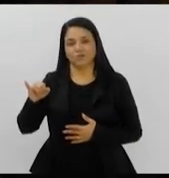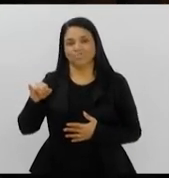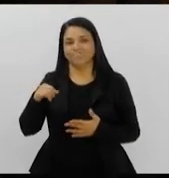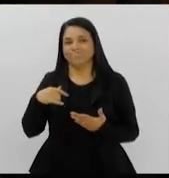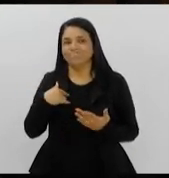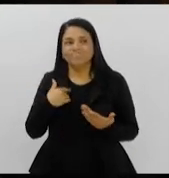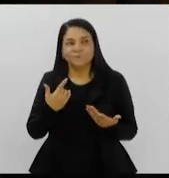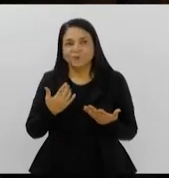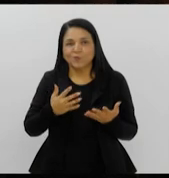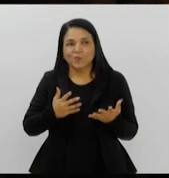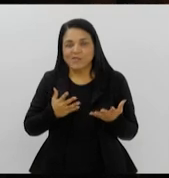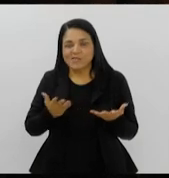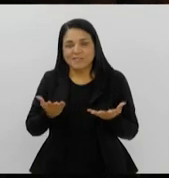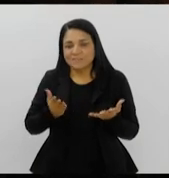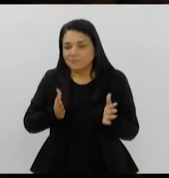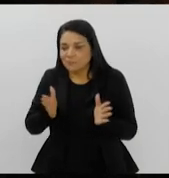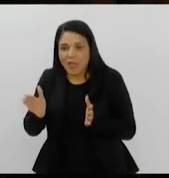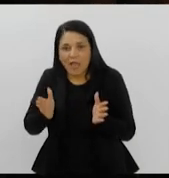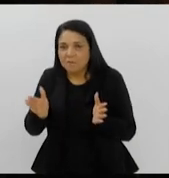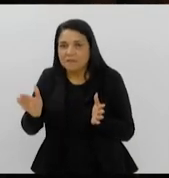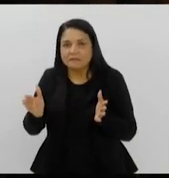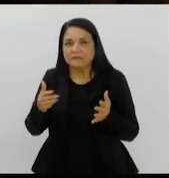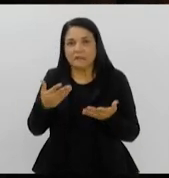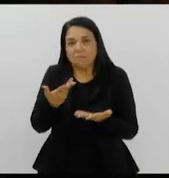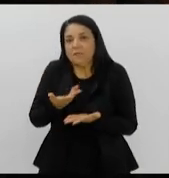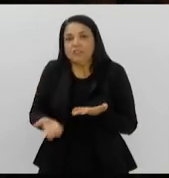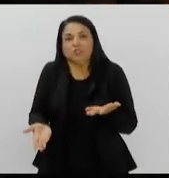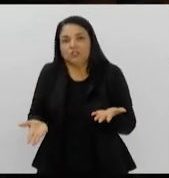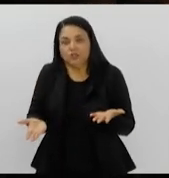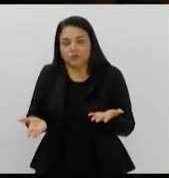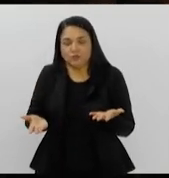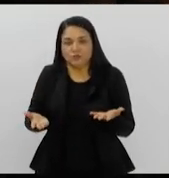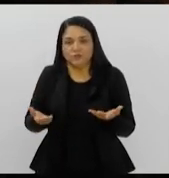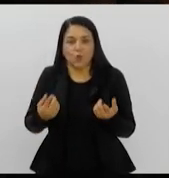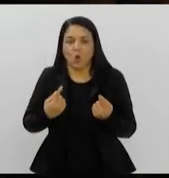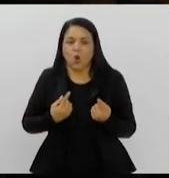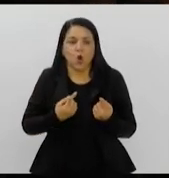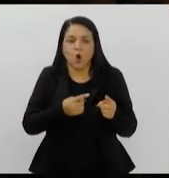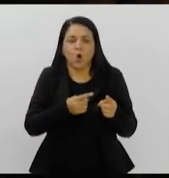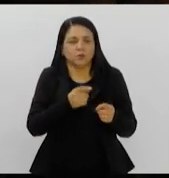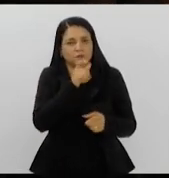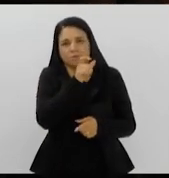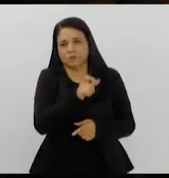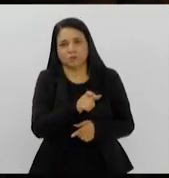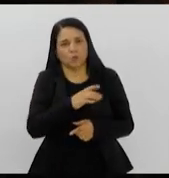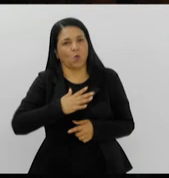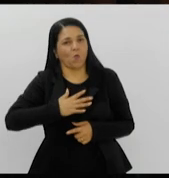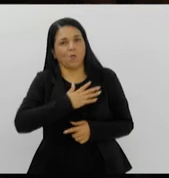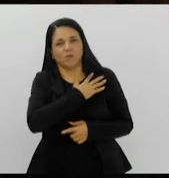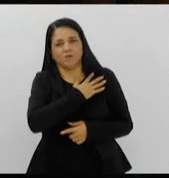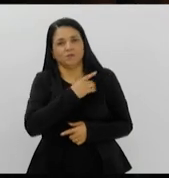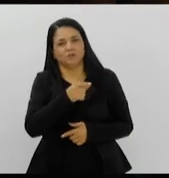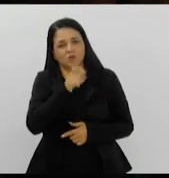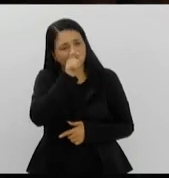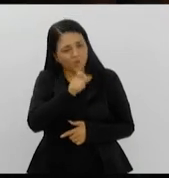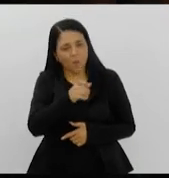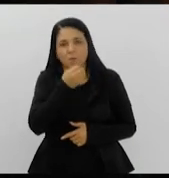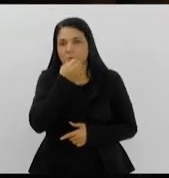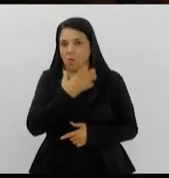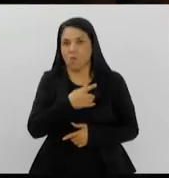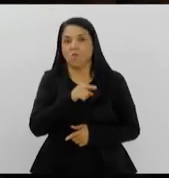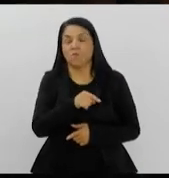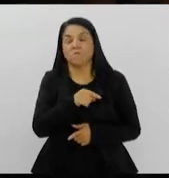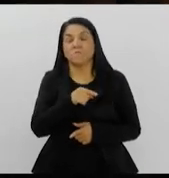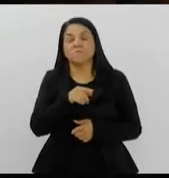Iguaçu. Nada contra a pessoa do comandante, que é um cara do bem,